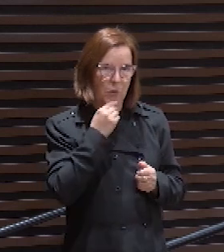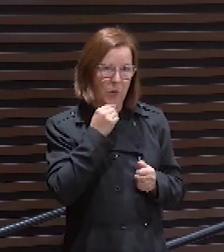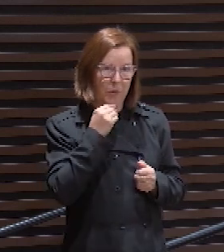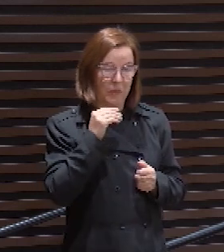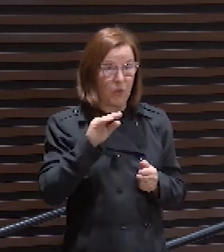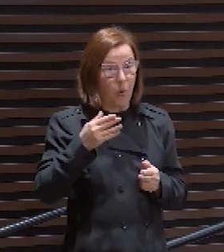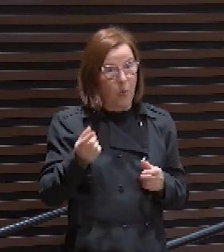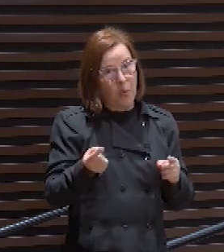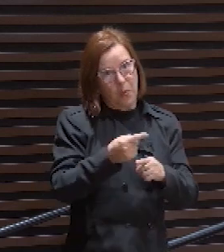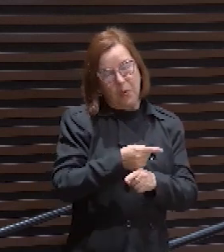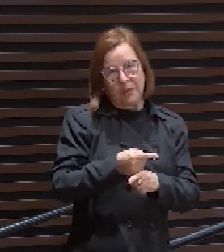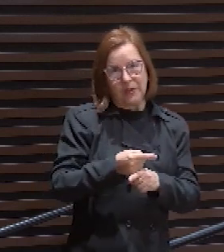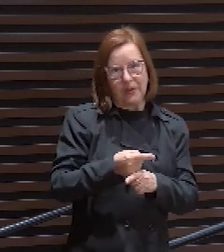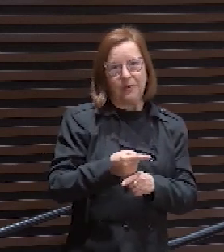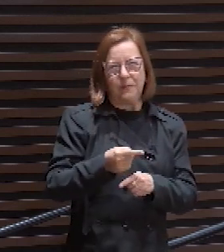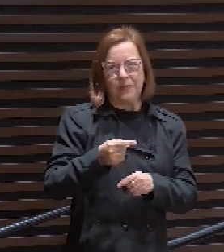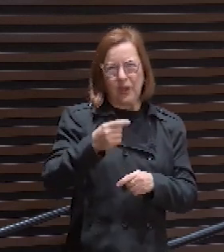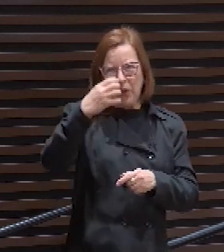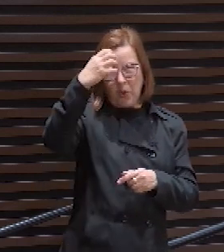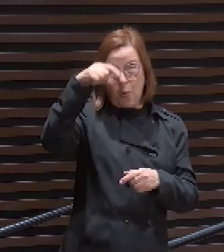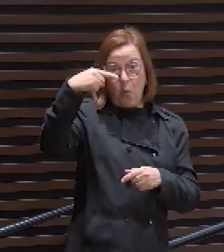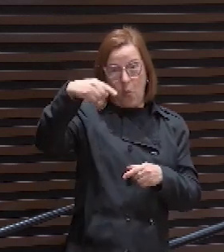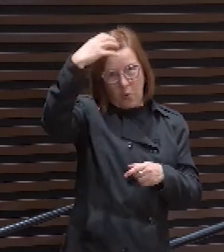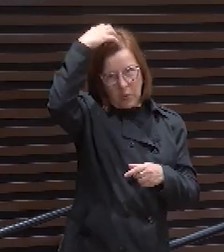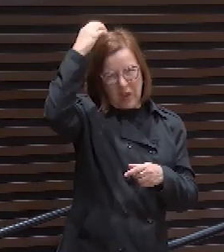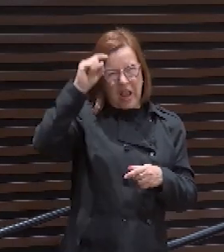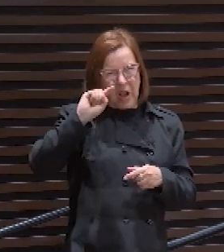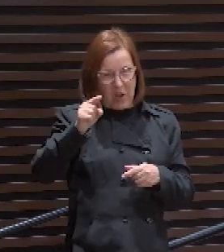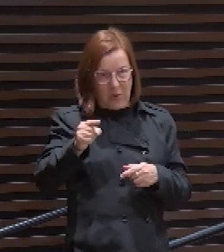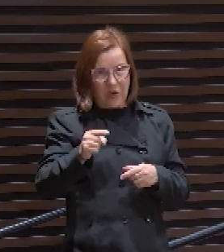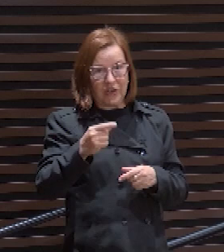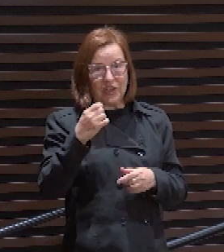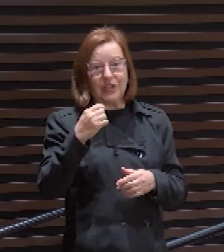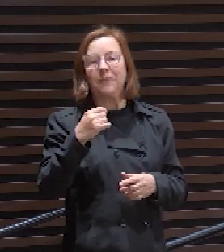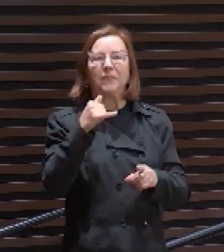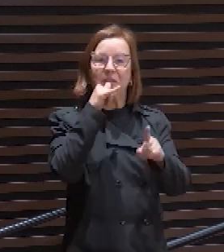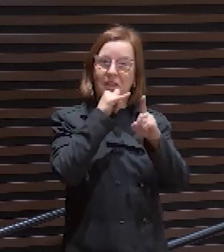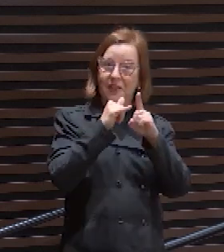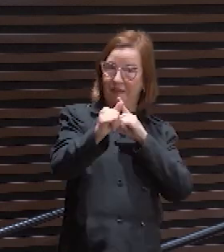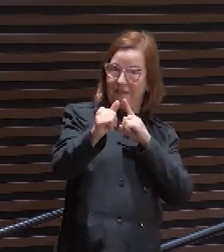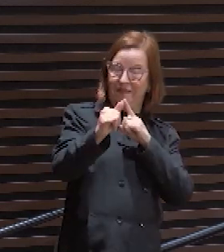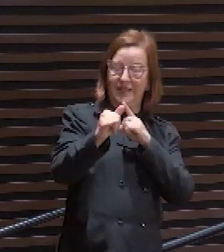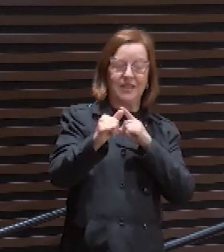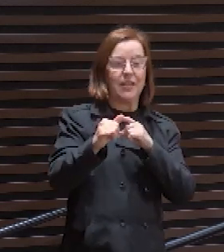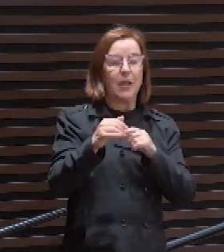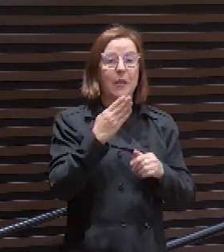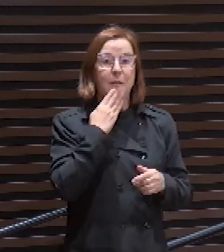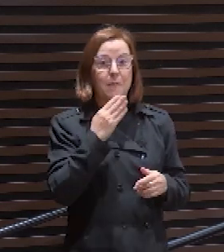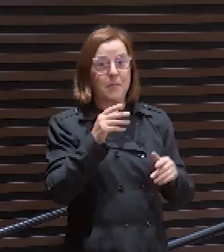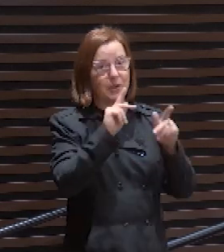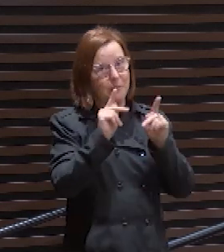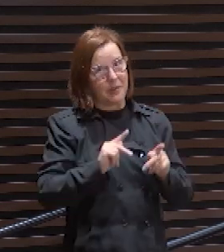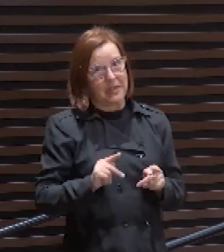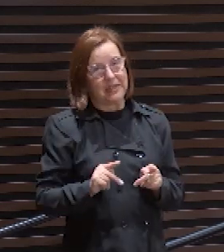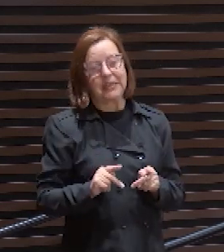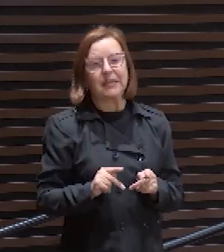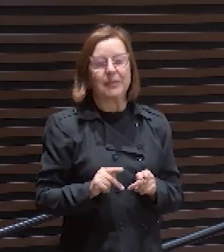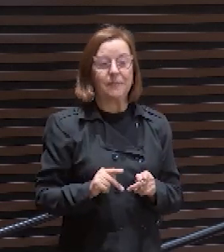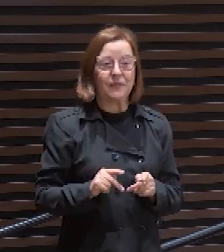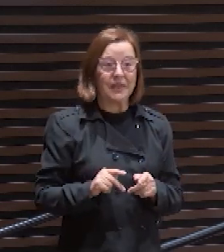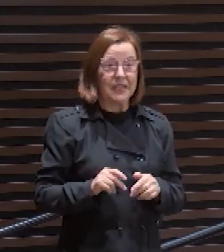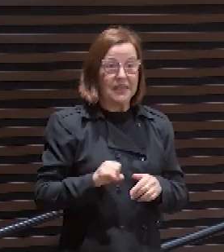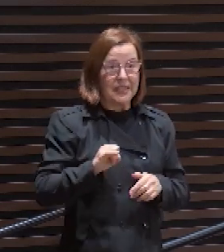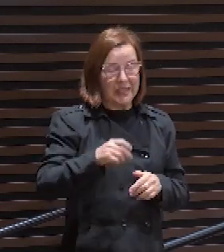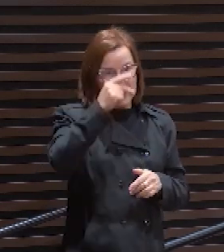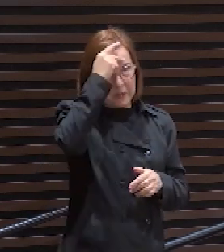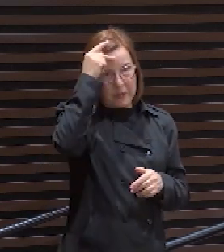pedindo condições de paz. Assim, pois, todo aquele que dentre vós não renuncia a tudo quanto tem, não